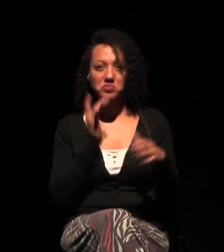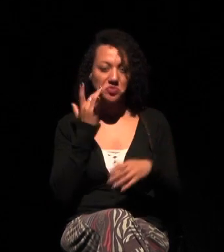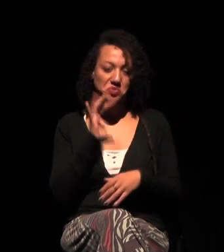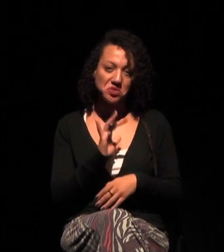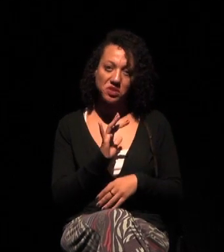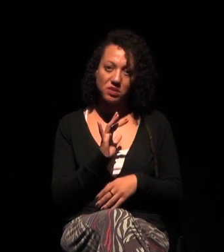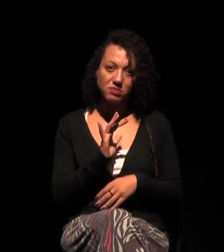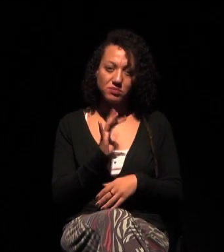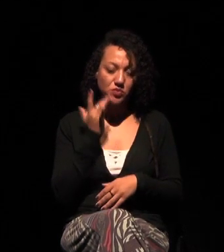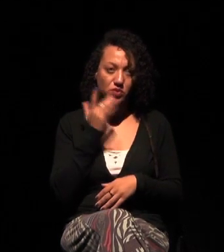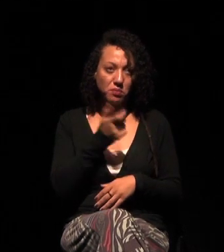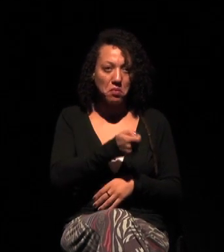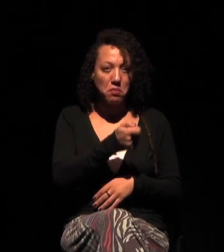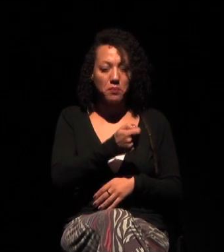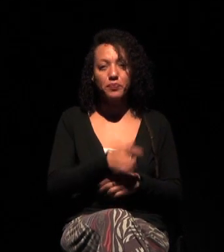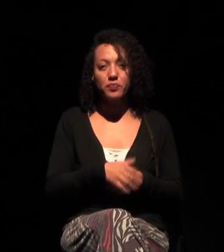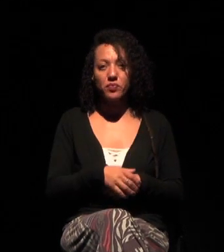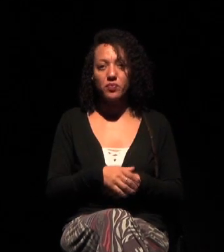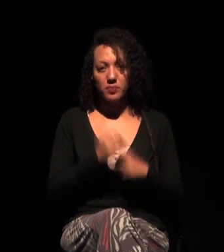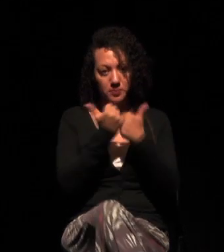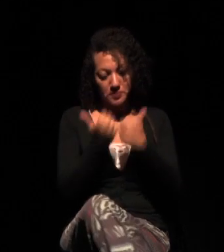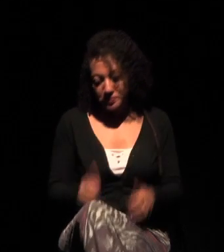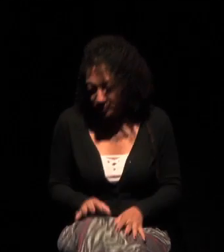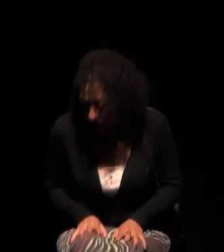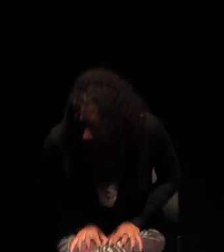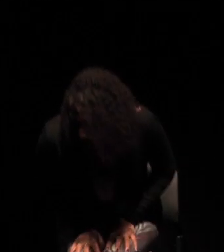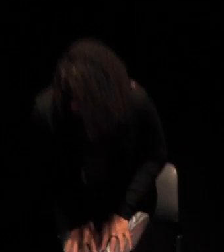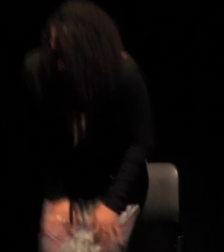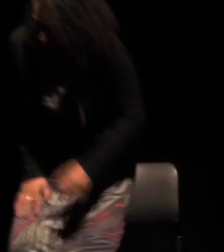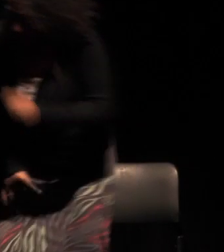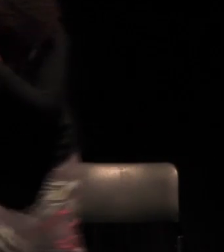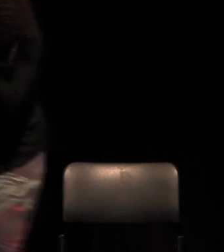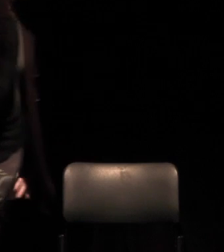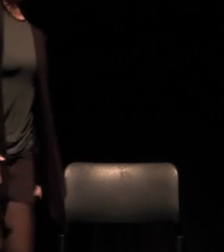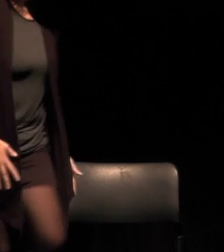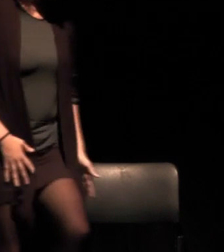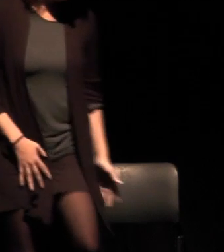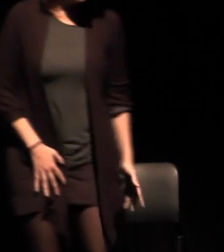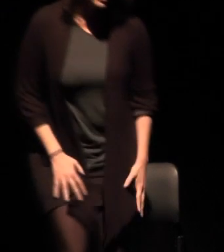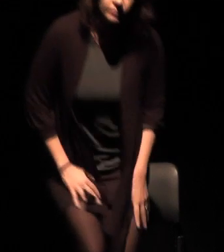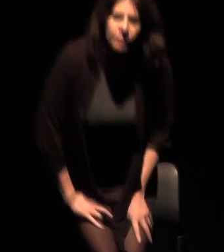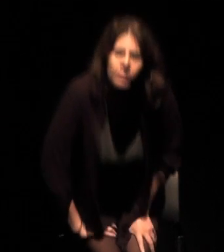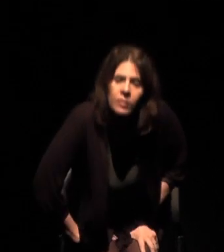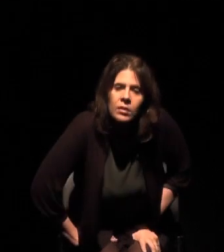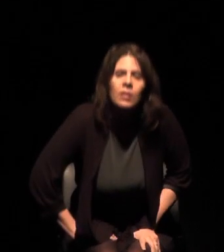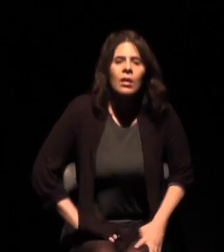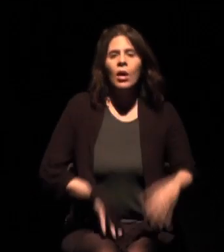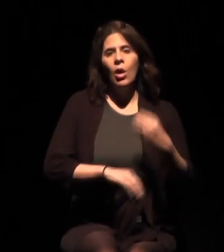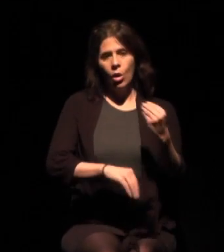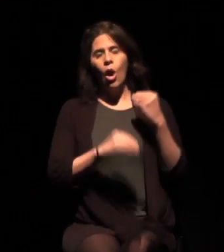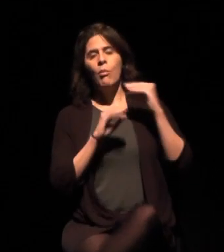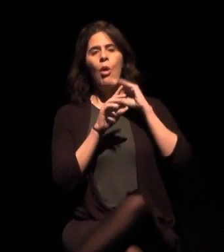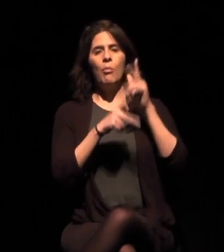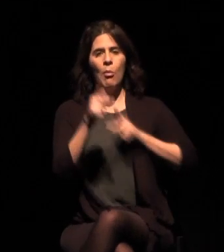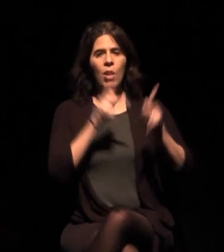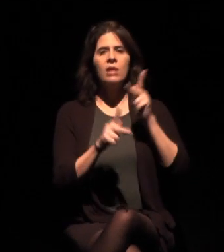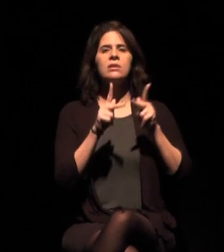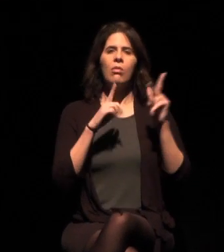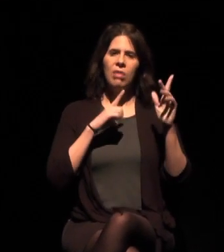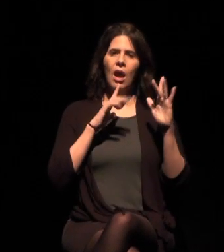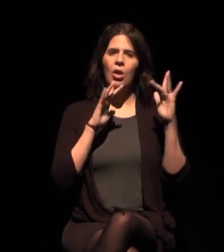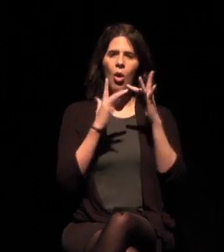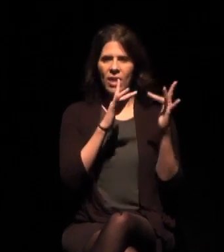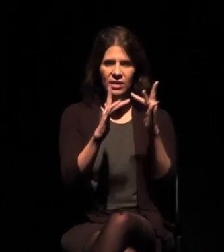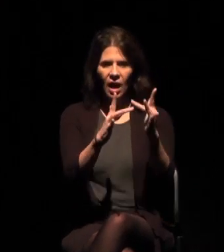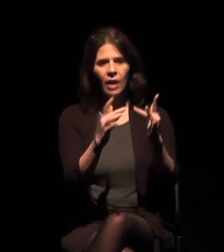ceias não sair se guardardes desconexão estão ali vai estar 100 por cento da população mundial que não